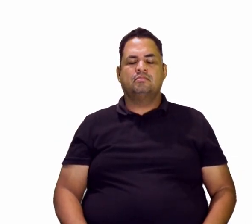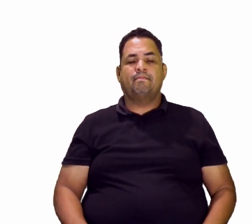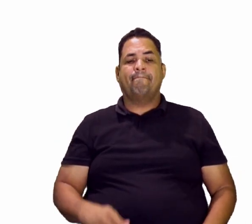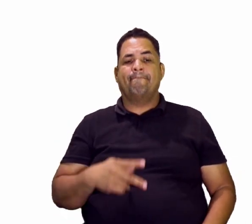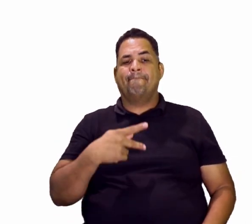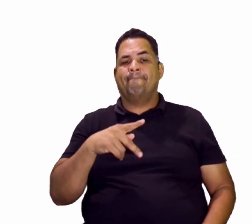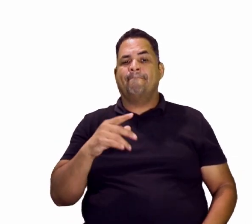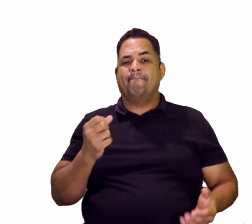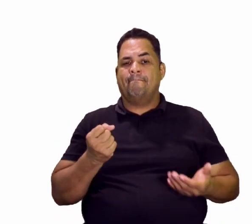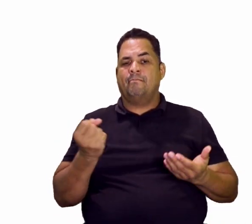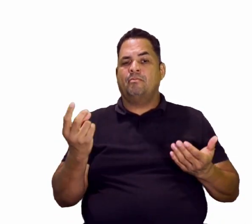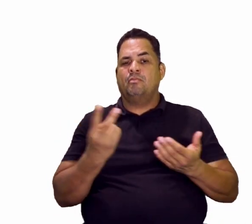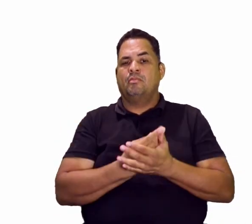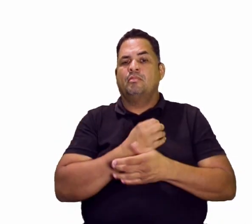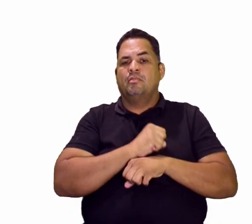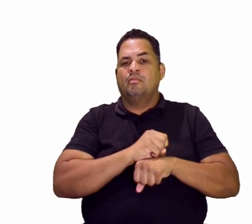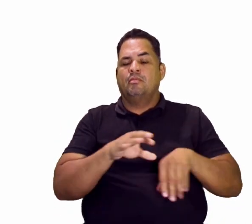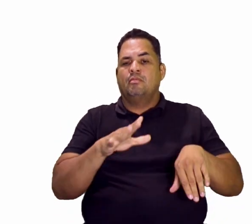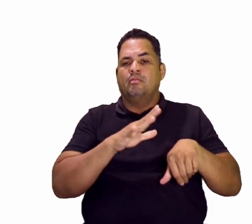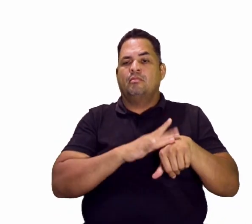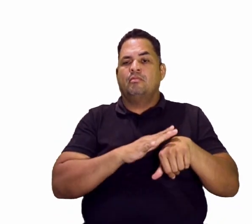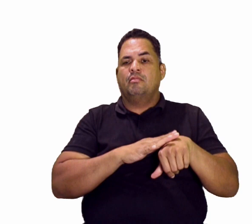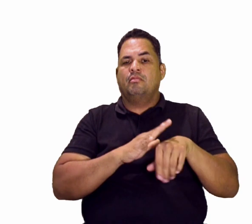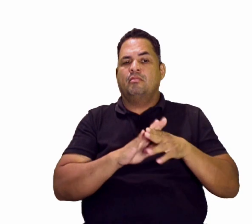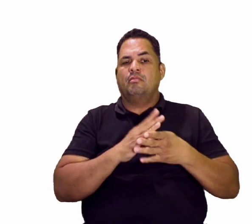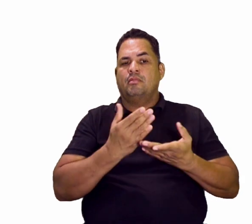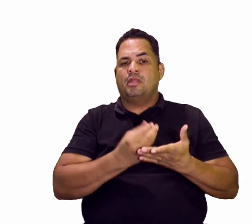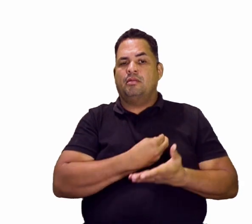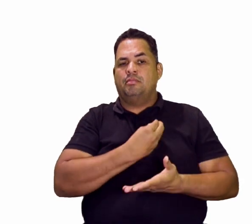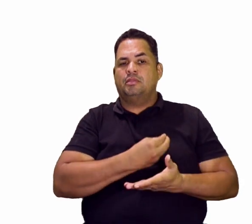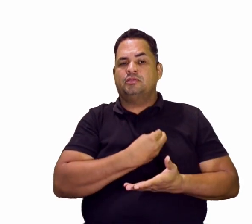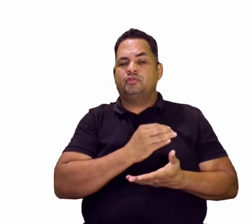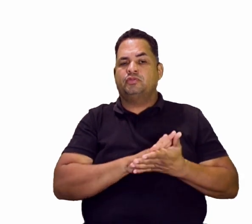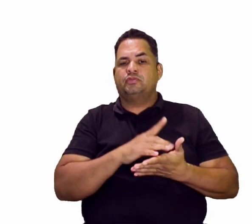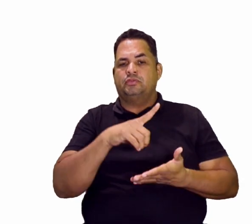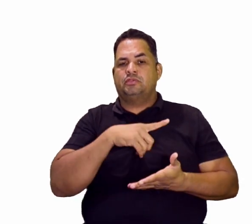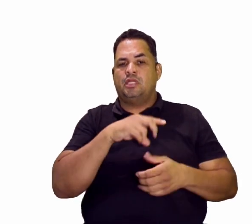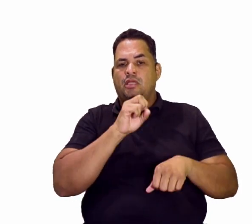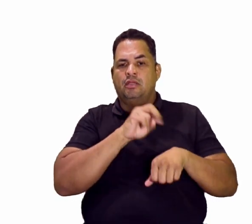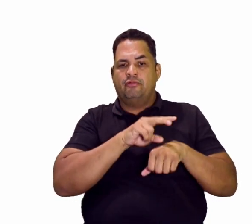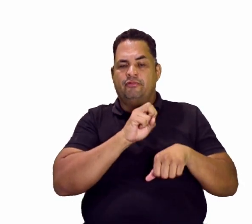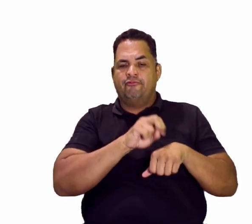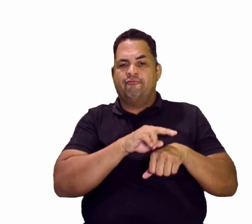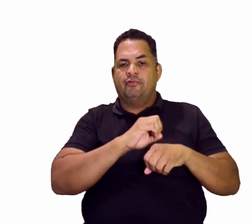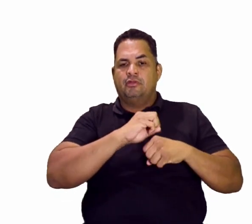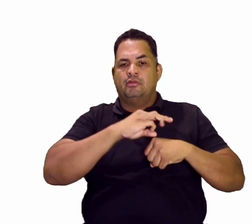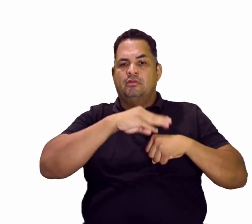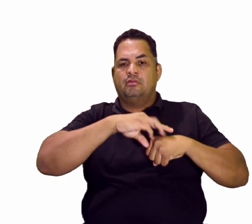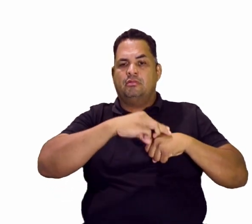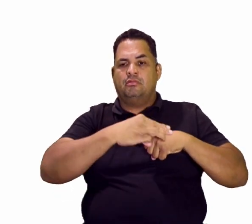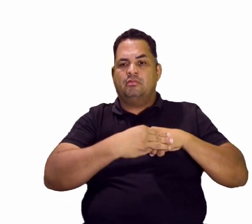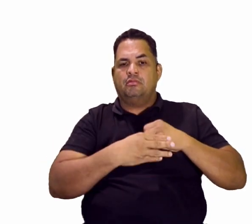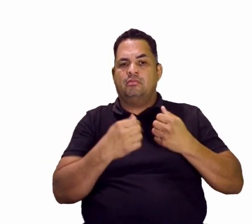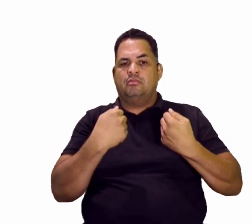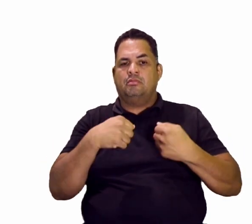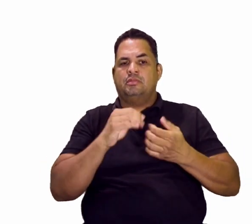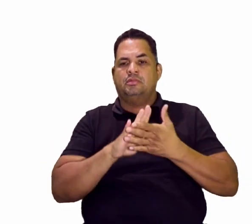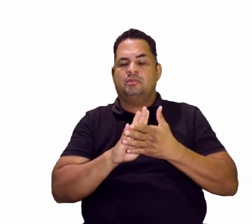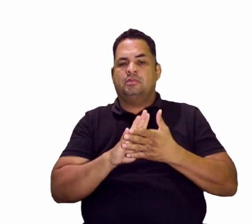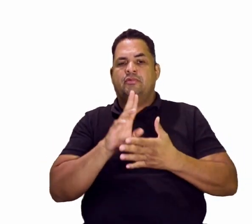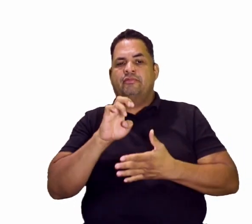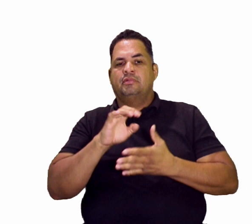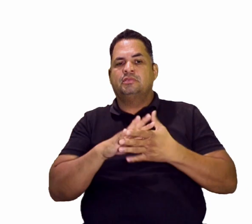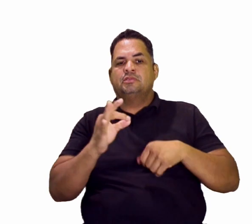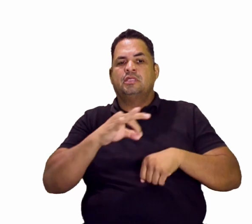ocorra a transmissão da doença, além da presença de pessoas infectadas pelo vírus Zika, é necessário um vetor biológico, no